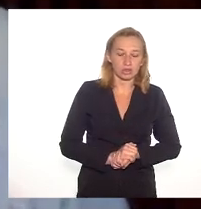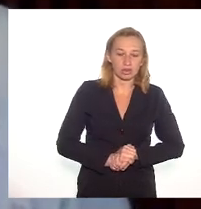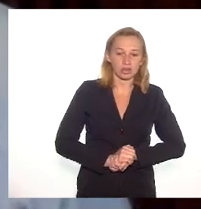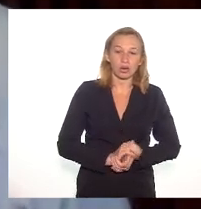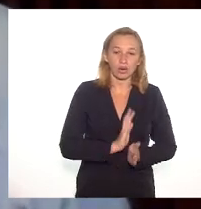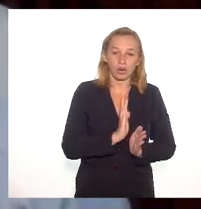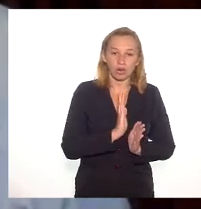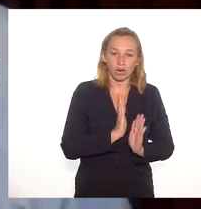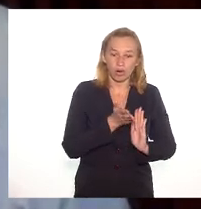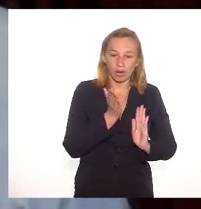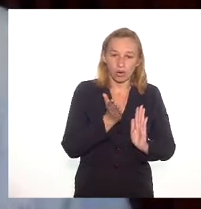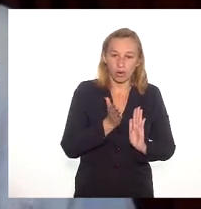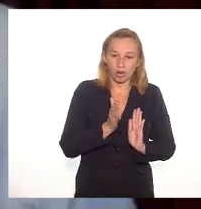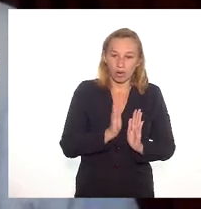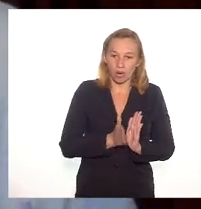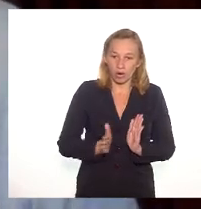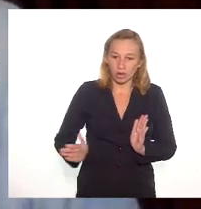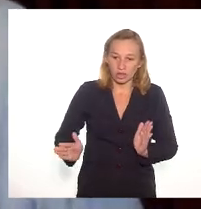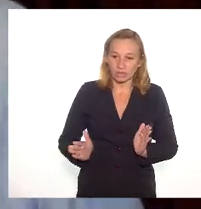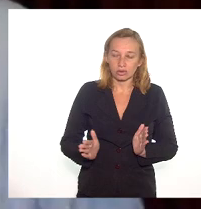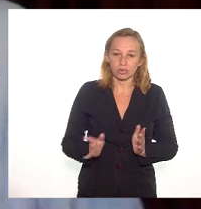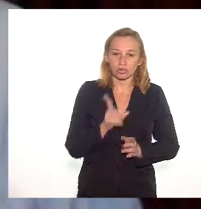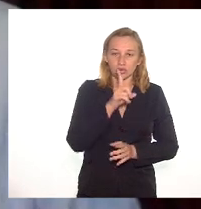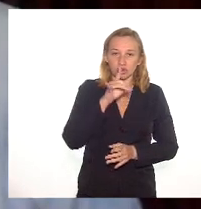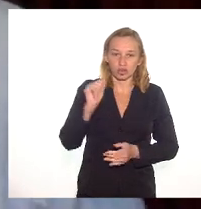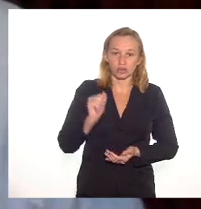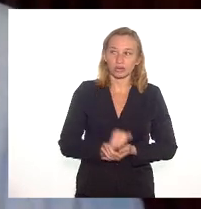ordem do dia.